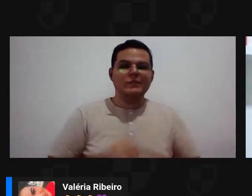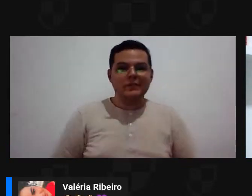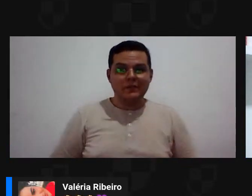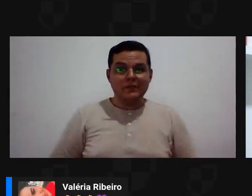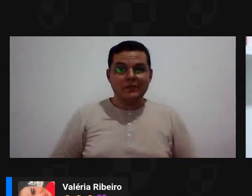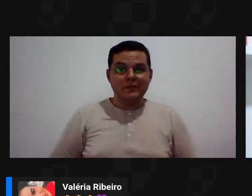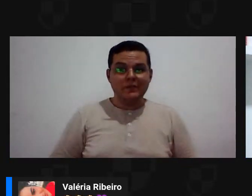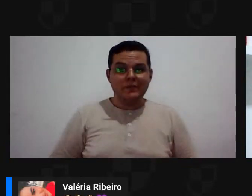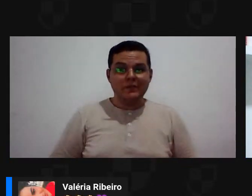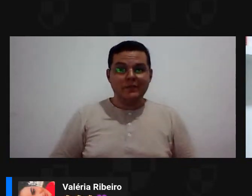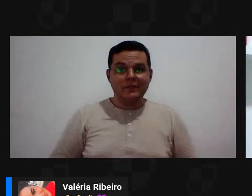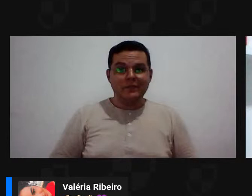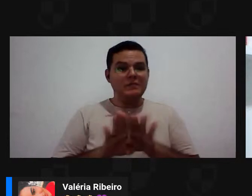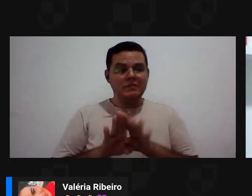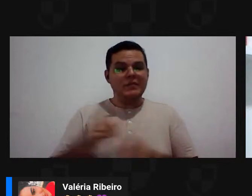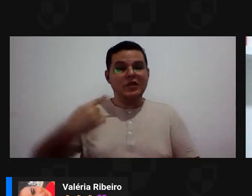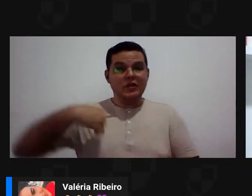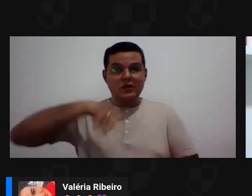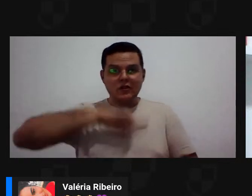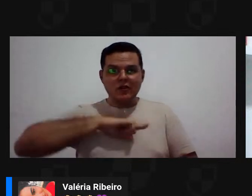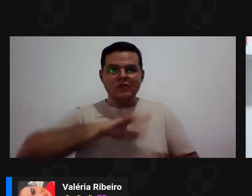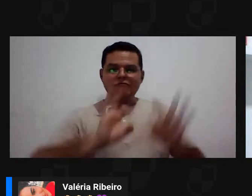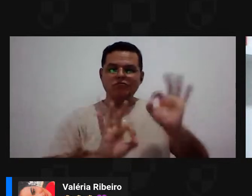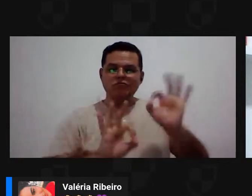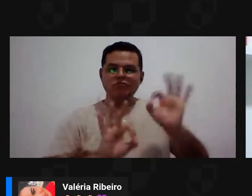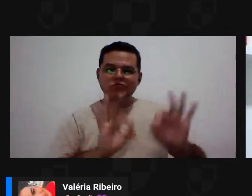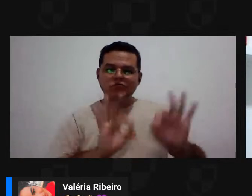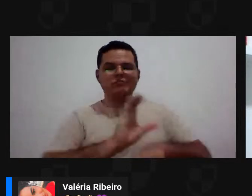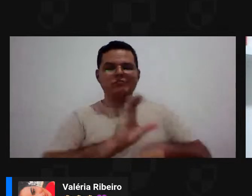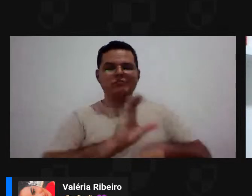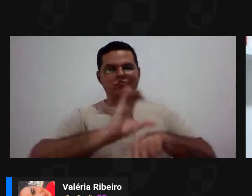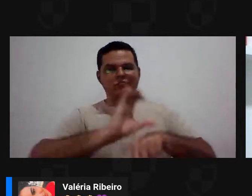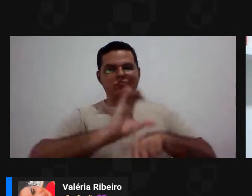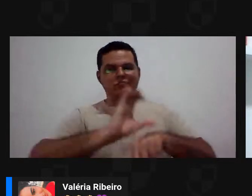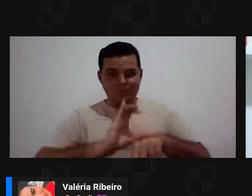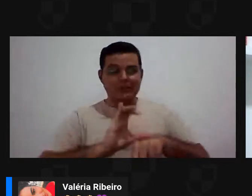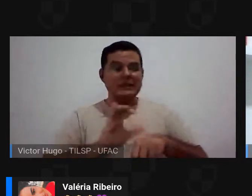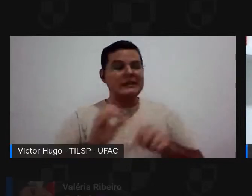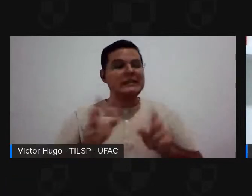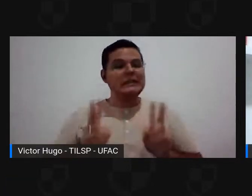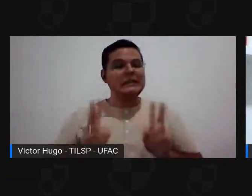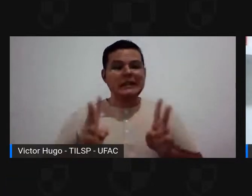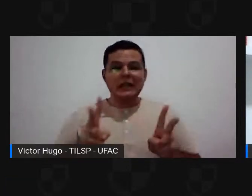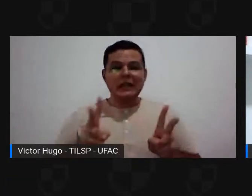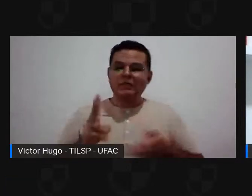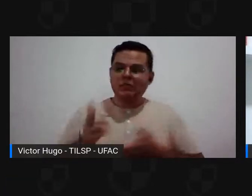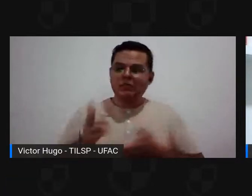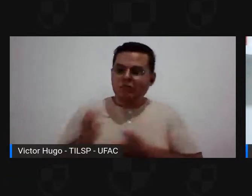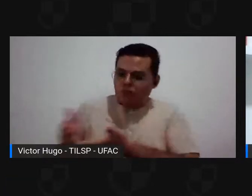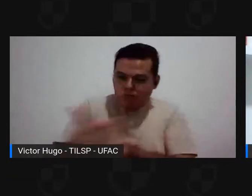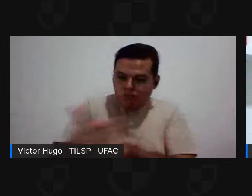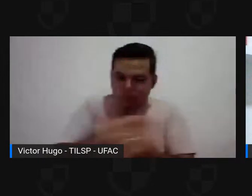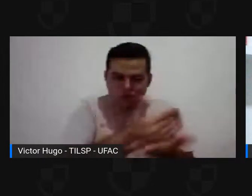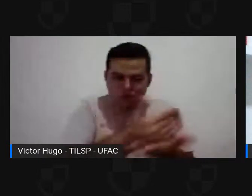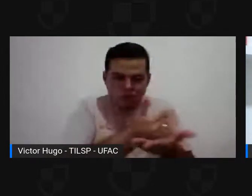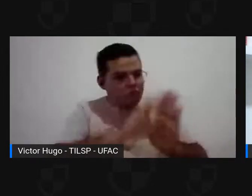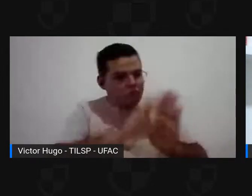também em curso a partir dessa de toda essa produção curricular. Então, eu vou projetar aqui um slide